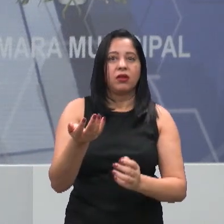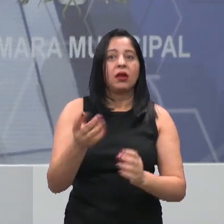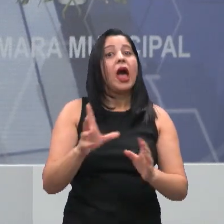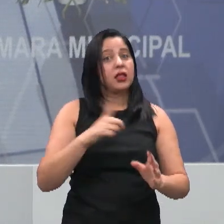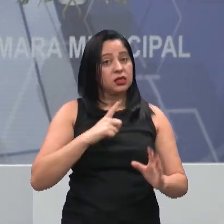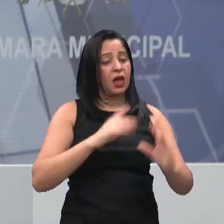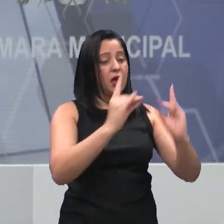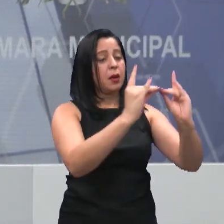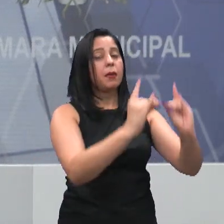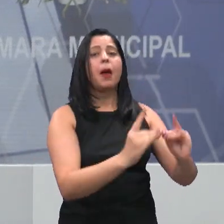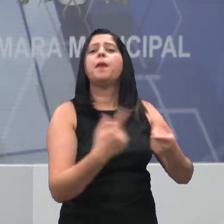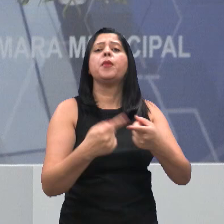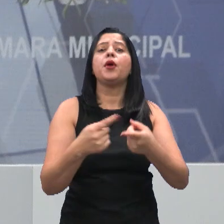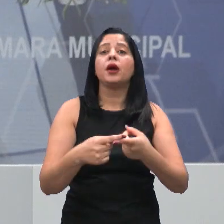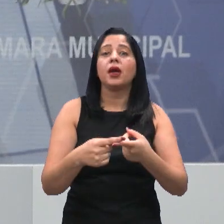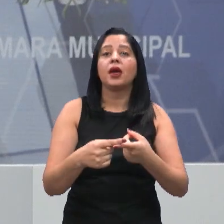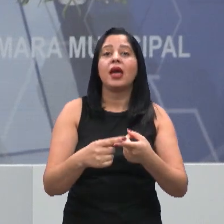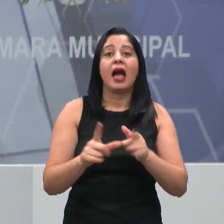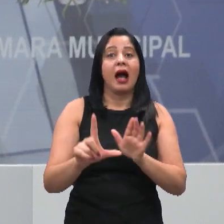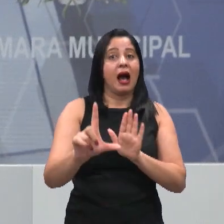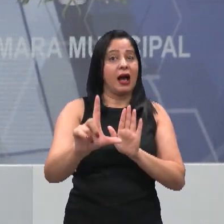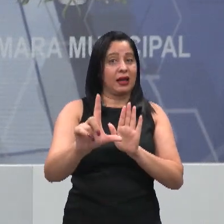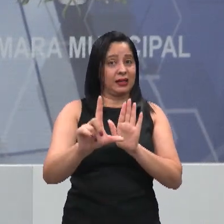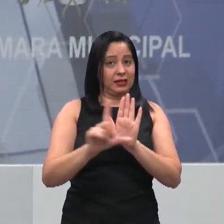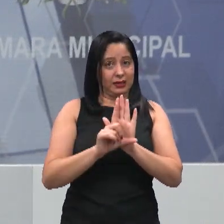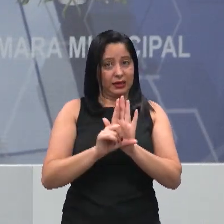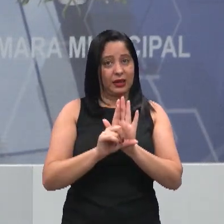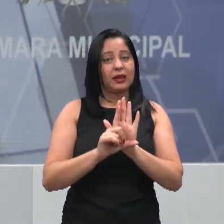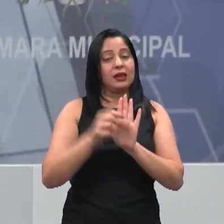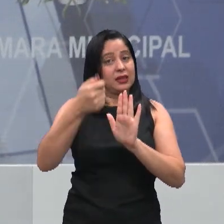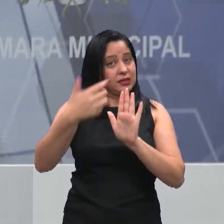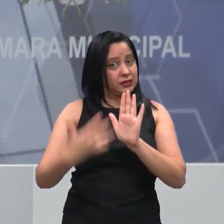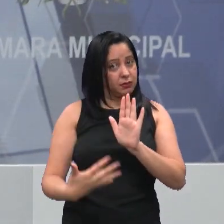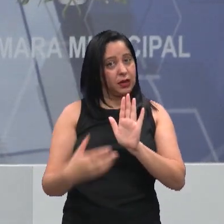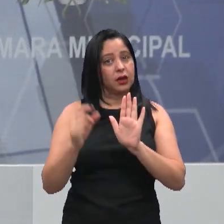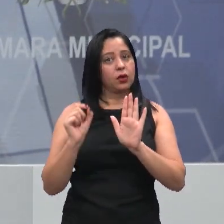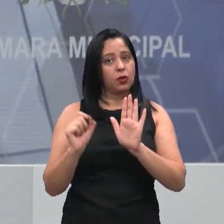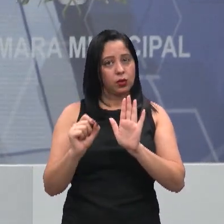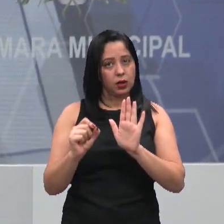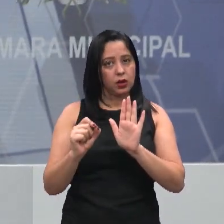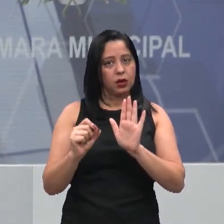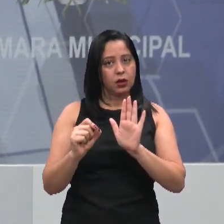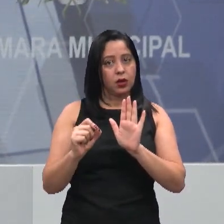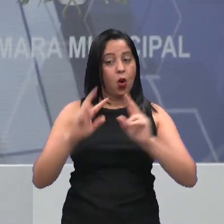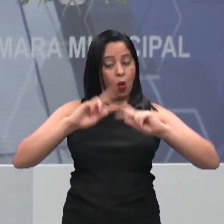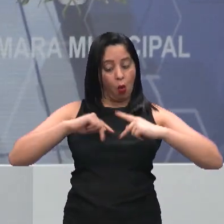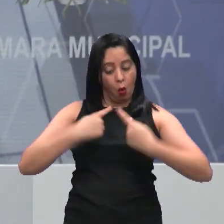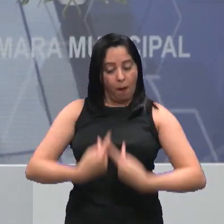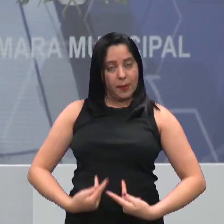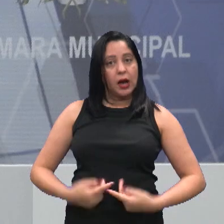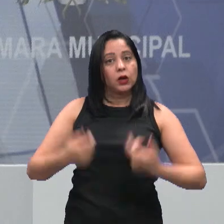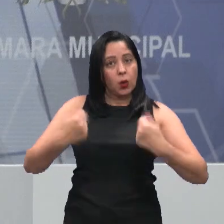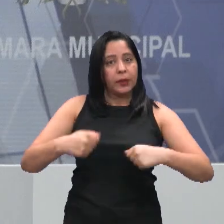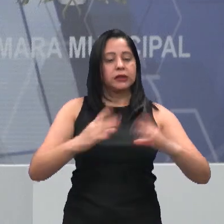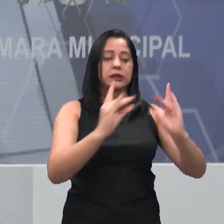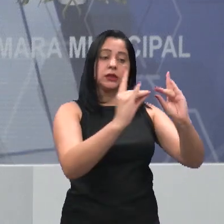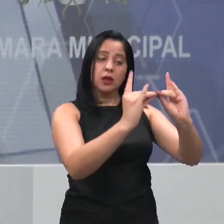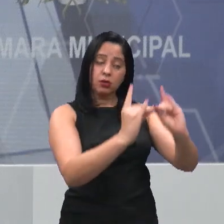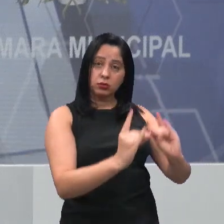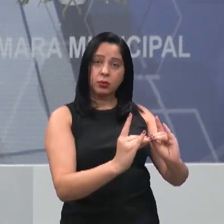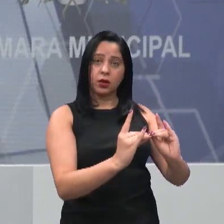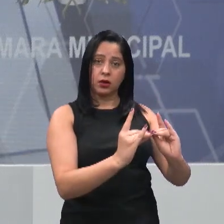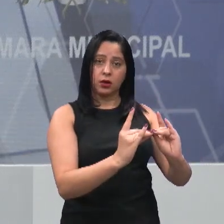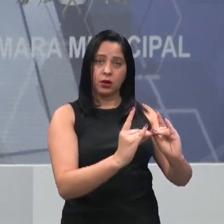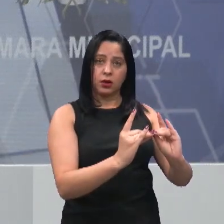sepultado. Por quê? Porque a legislação diz que todo ser humano precisa ser sepultado. E